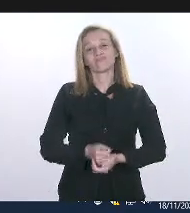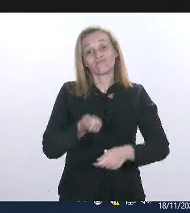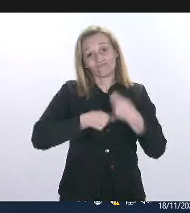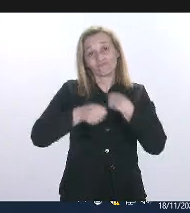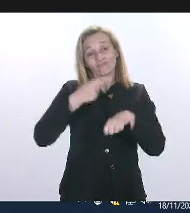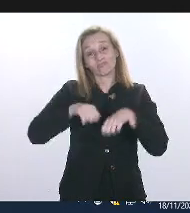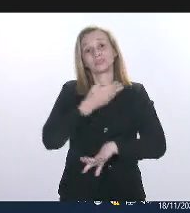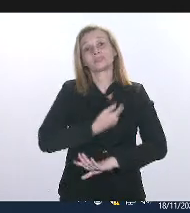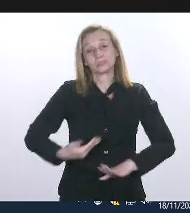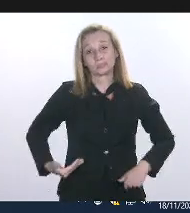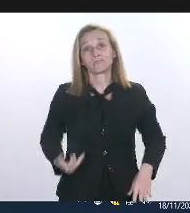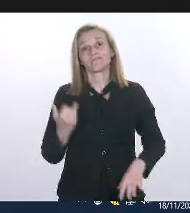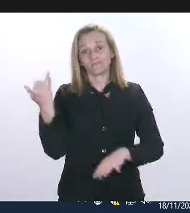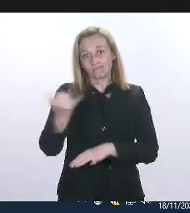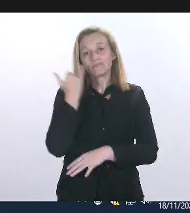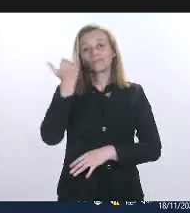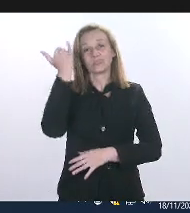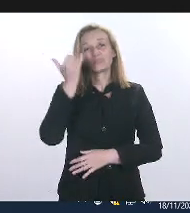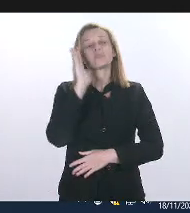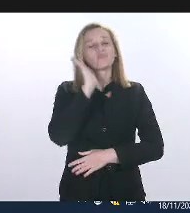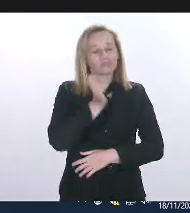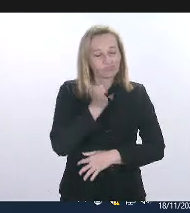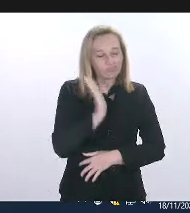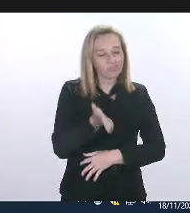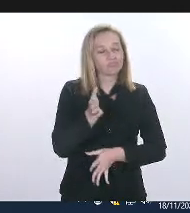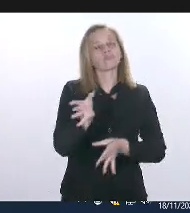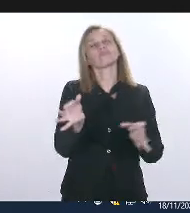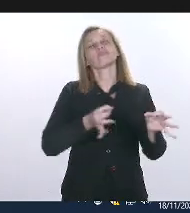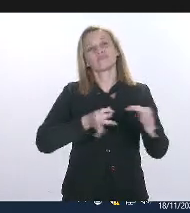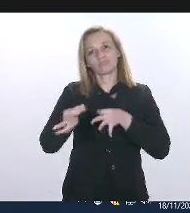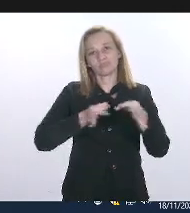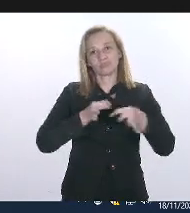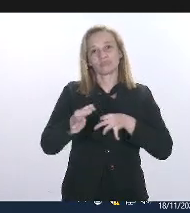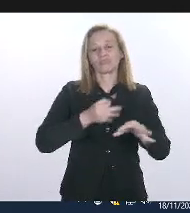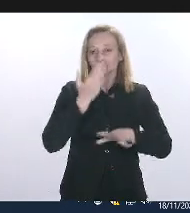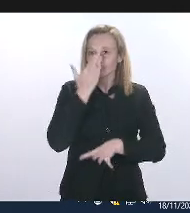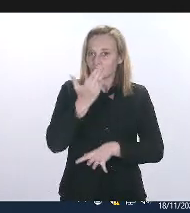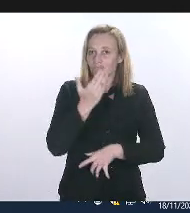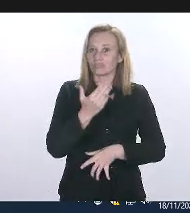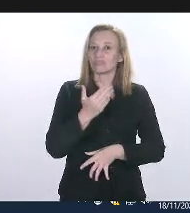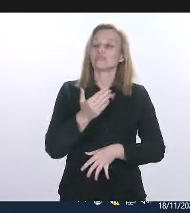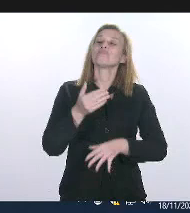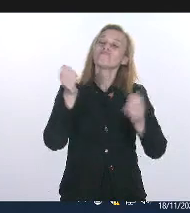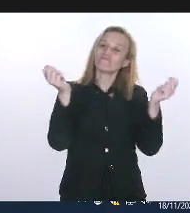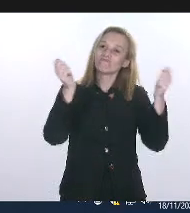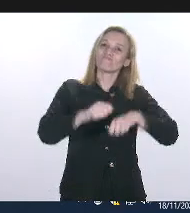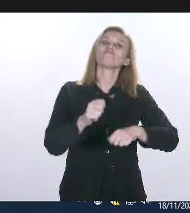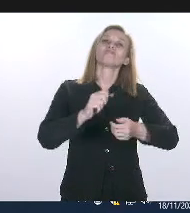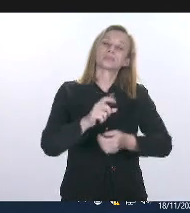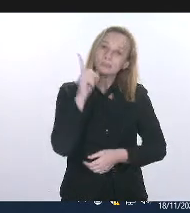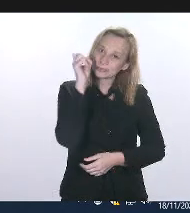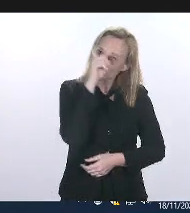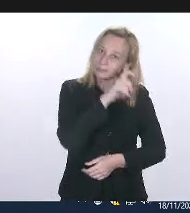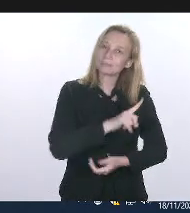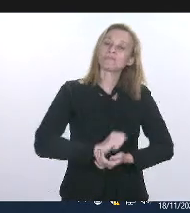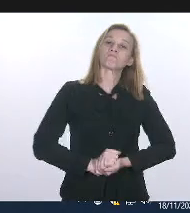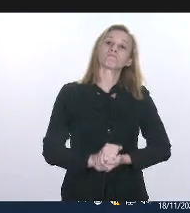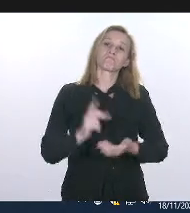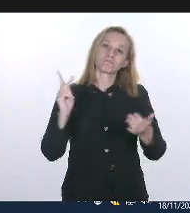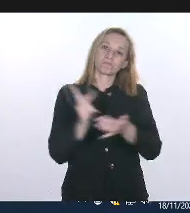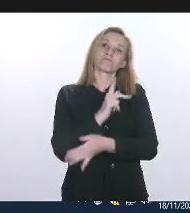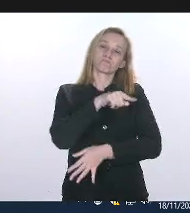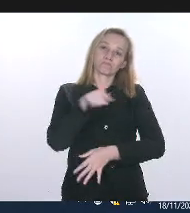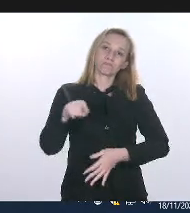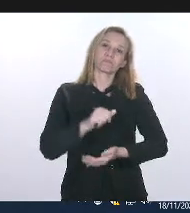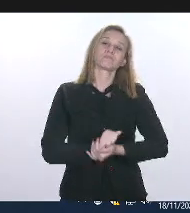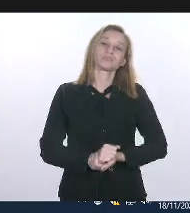administração pública da importância de já estar preparado para enfrentar essas possíveis dificuldades que estão se avizinhando aí à nossa